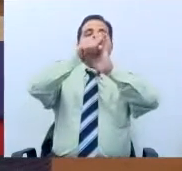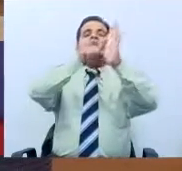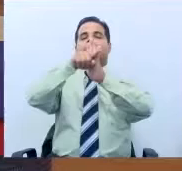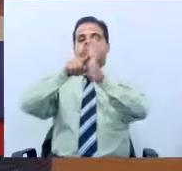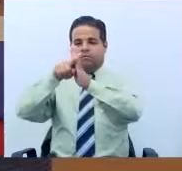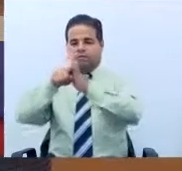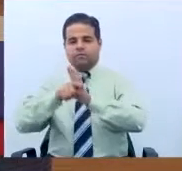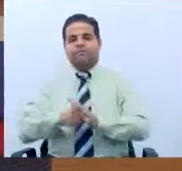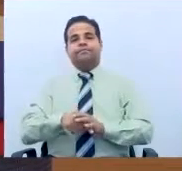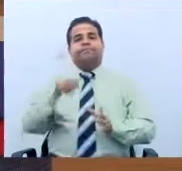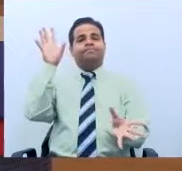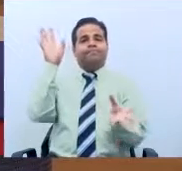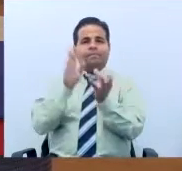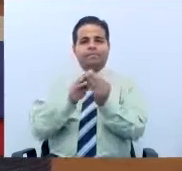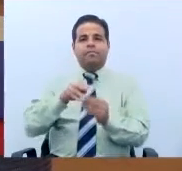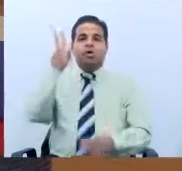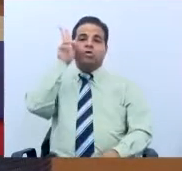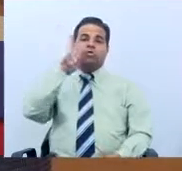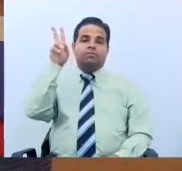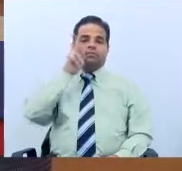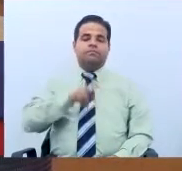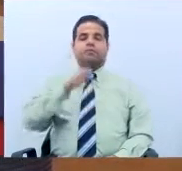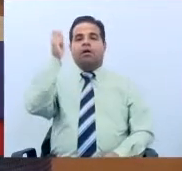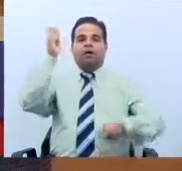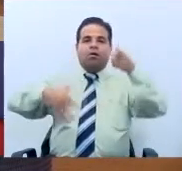um breve histórico